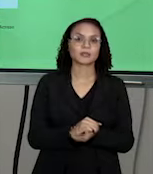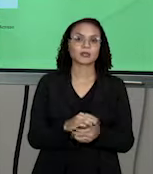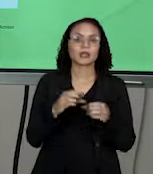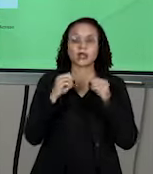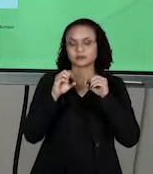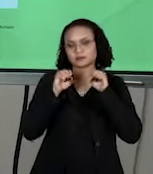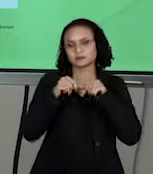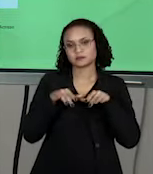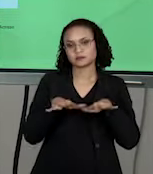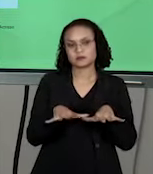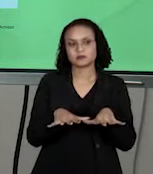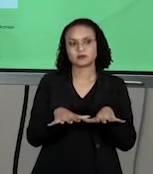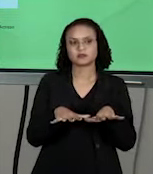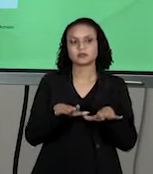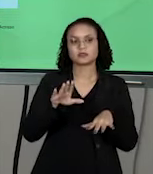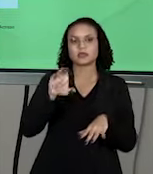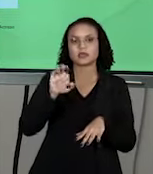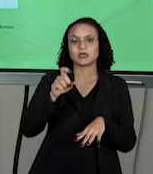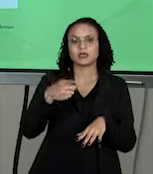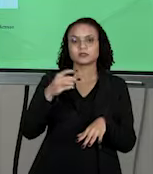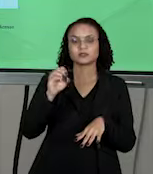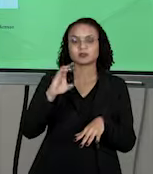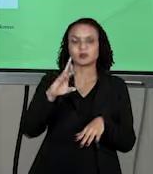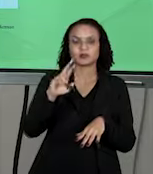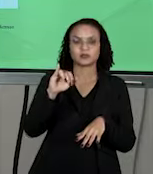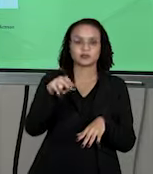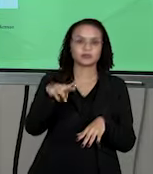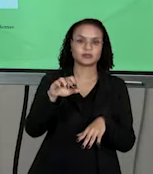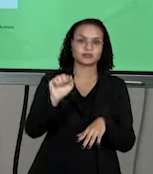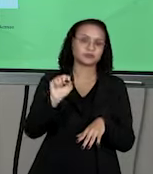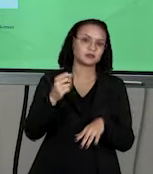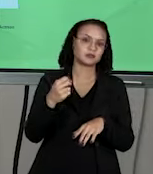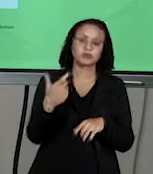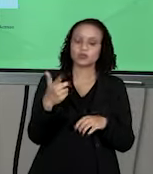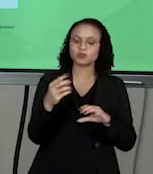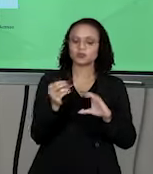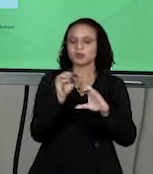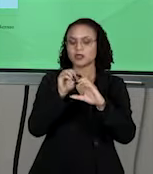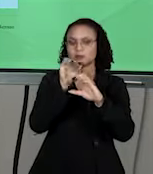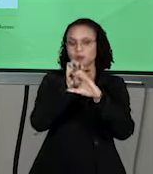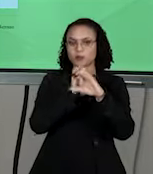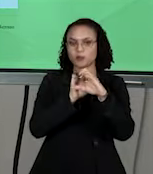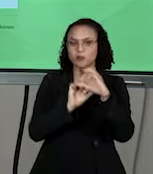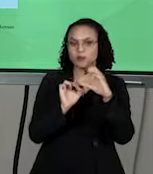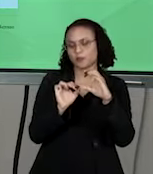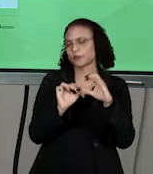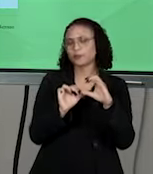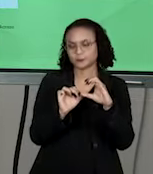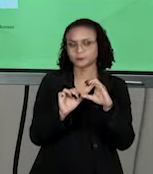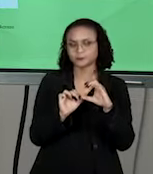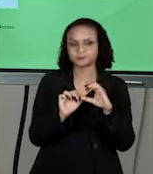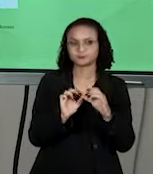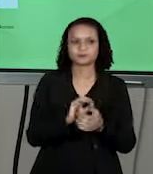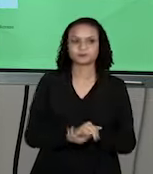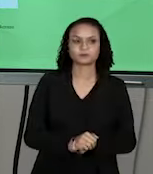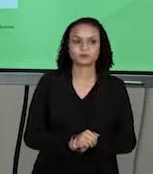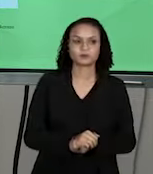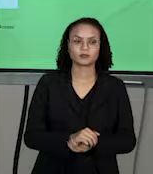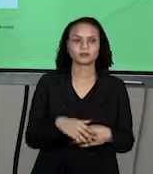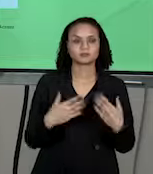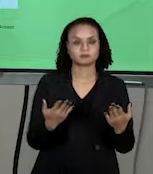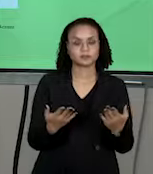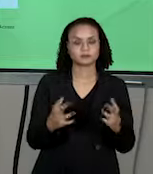endócrinas, ela não vai ter esse alvo em específico, porque ela é liberada na superfície do corpo. Então,